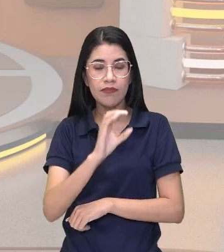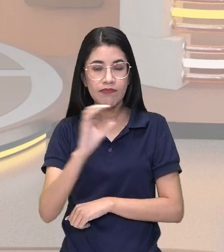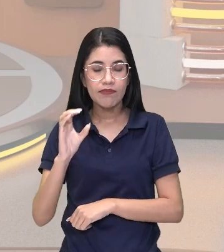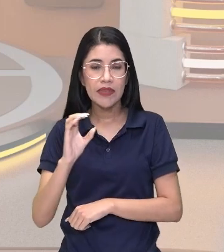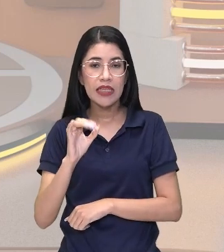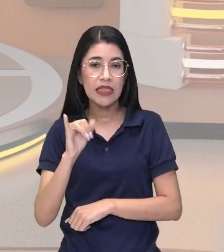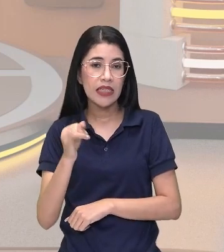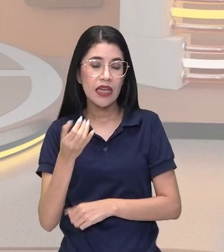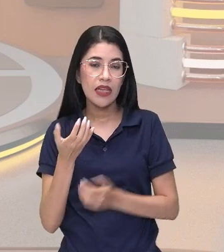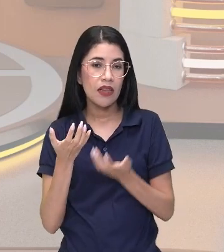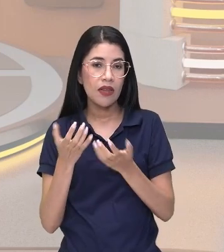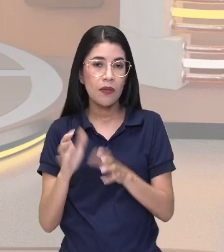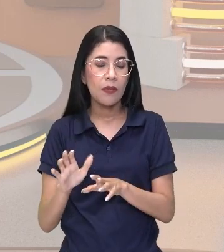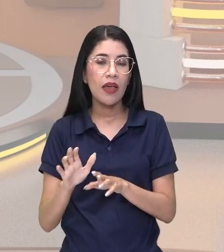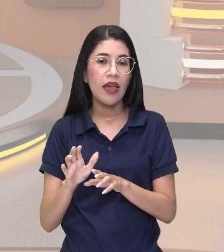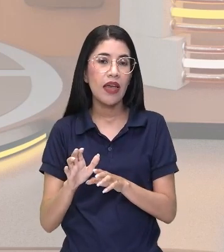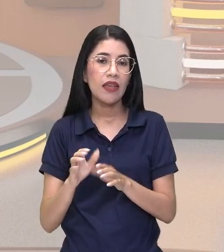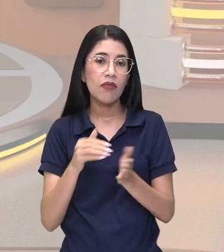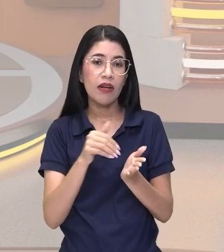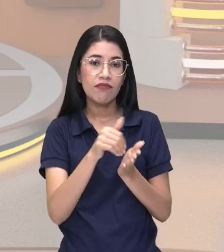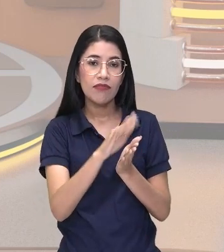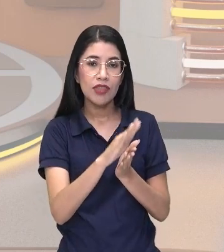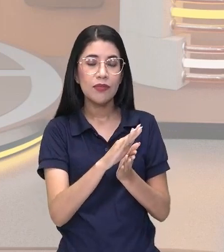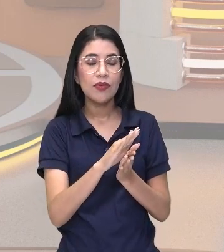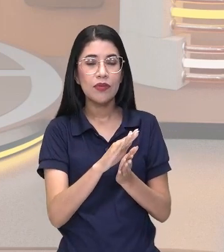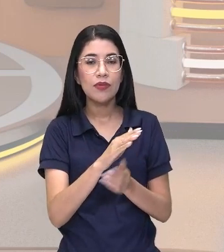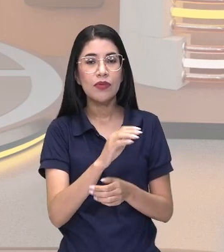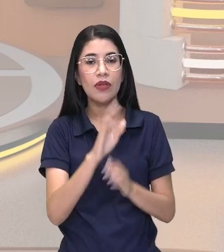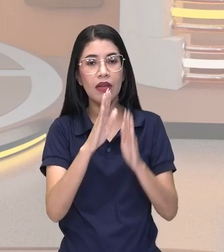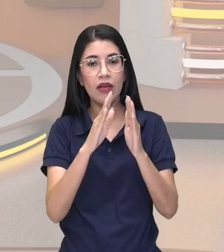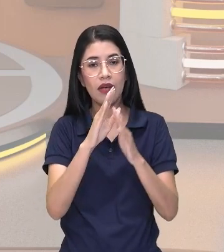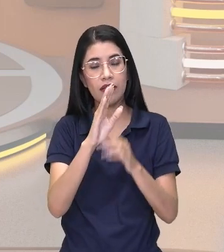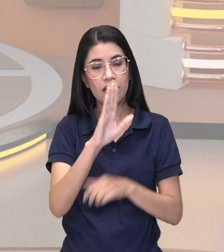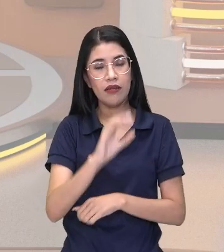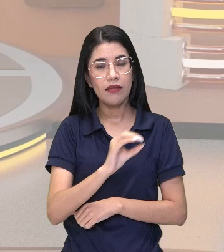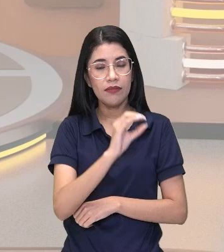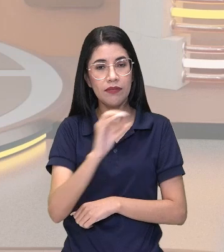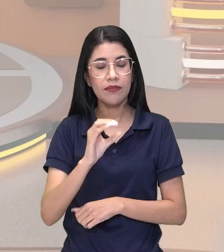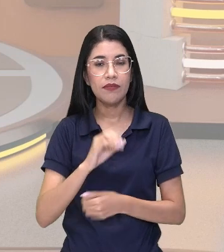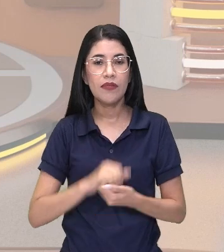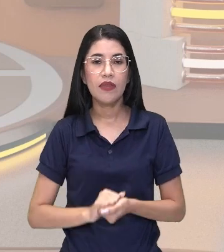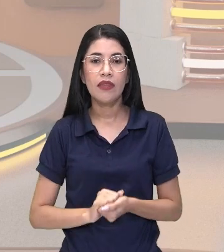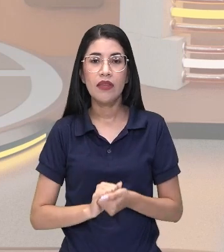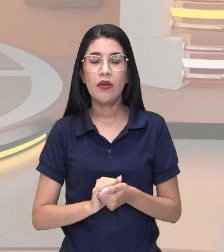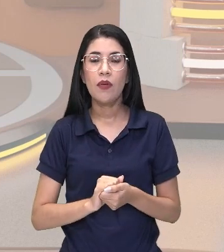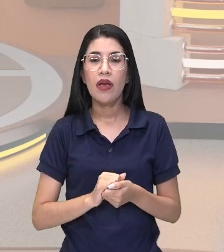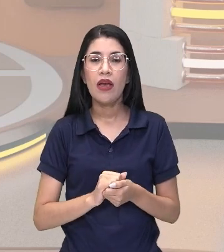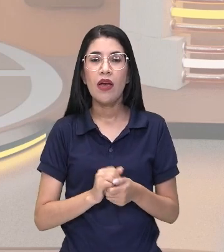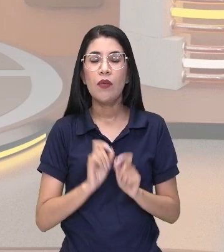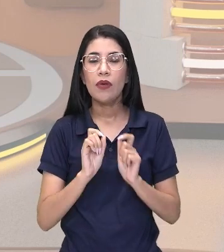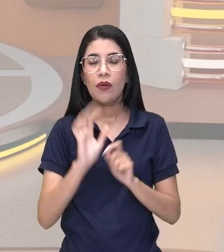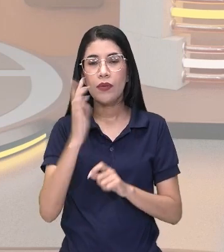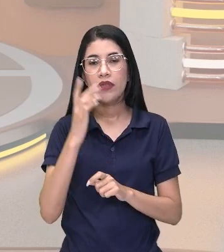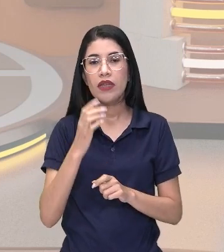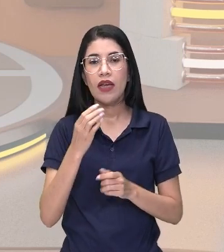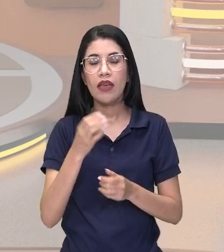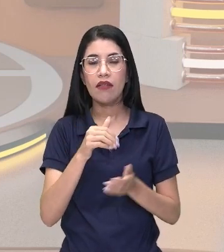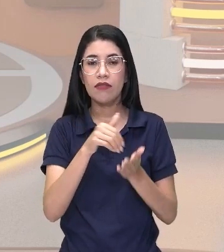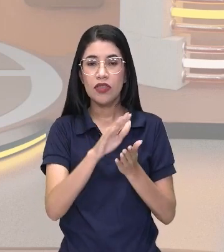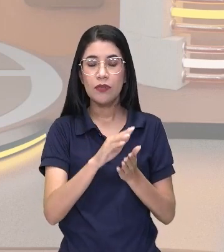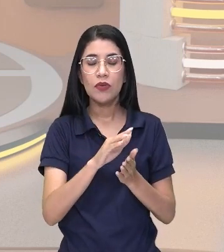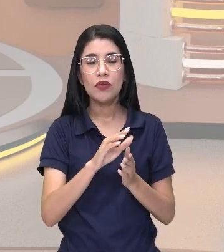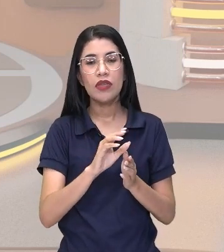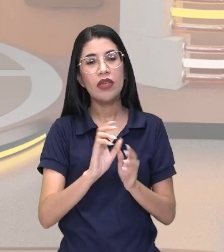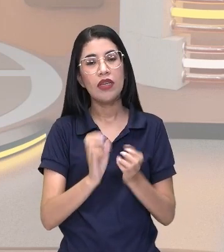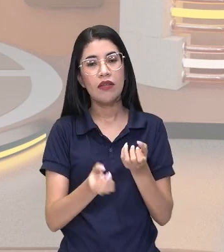caso contrário você vai ser excomungado e, consequentemente, na visão daquele momento, você iria para o inferno. Gente, a excomunhão